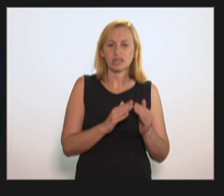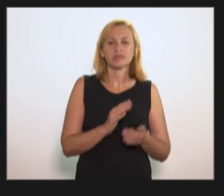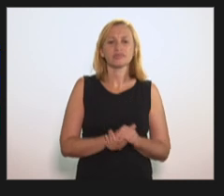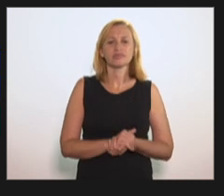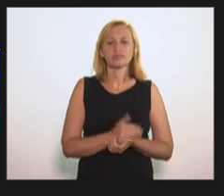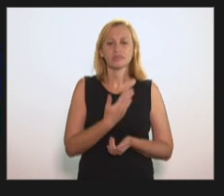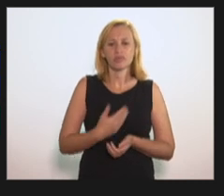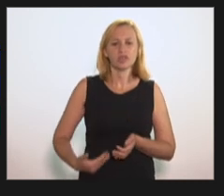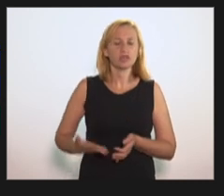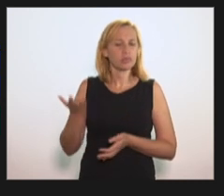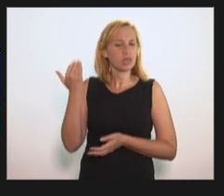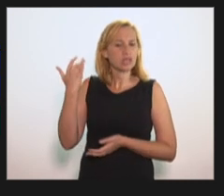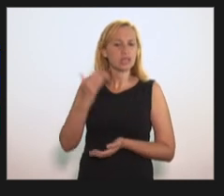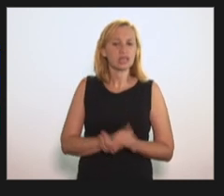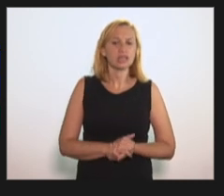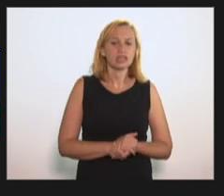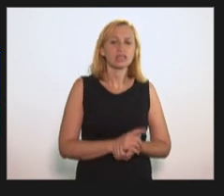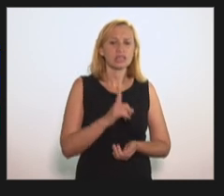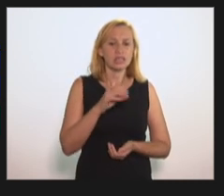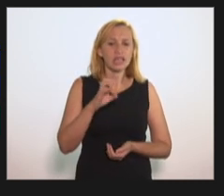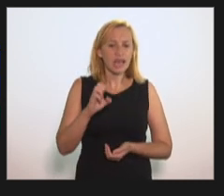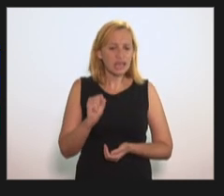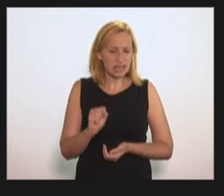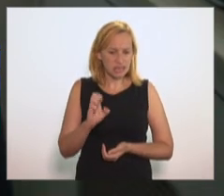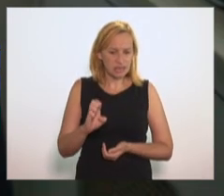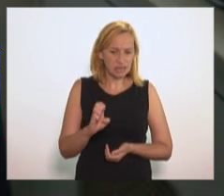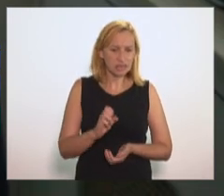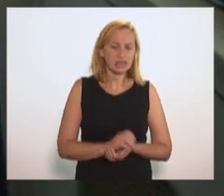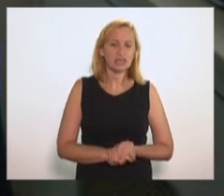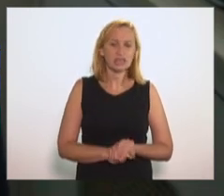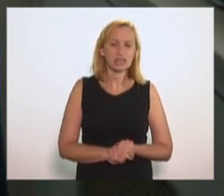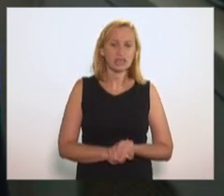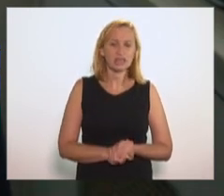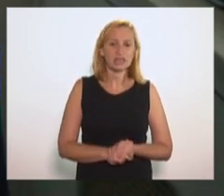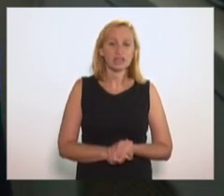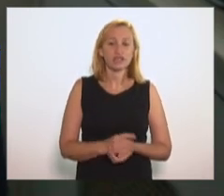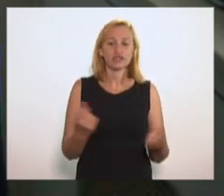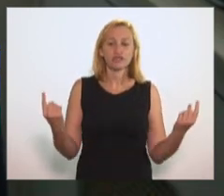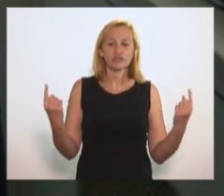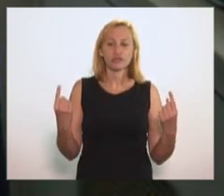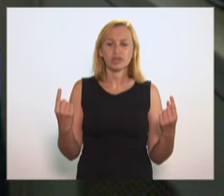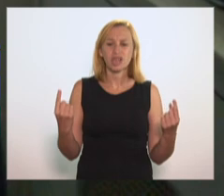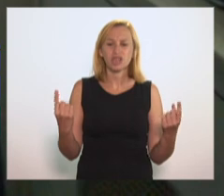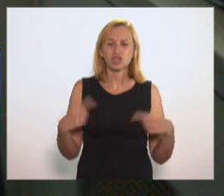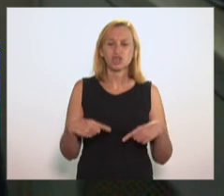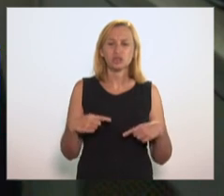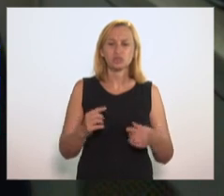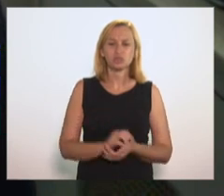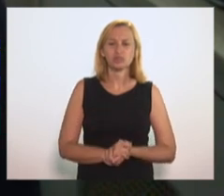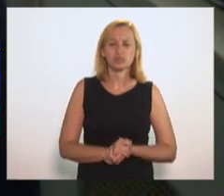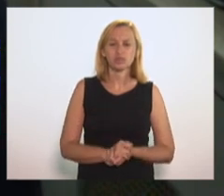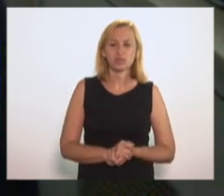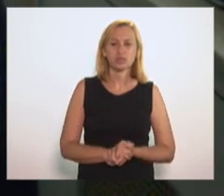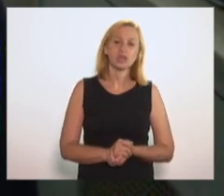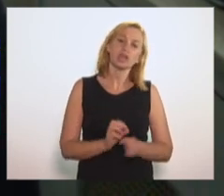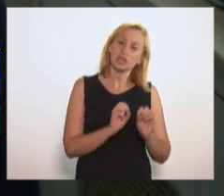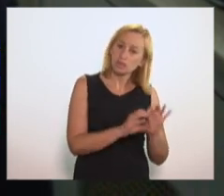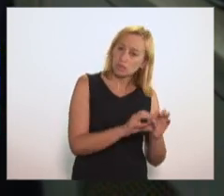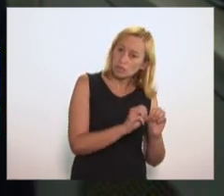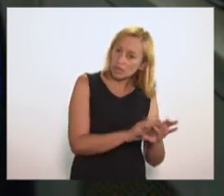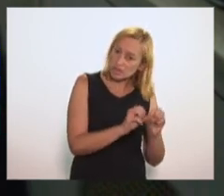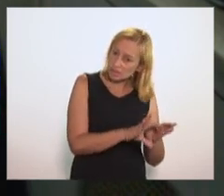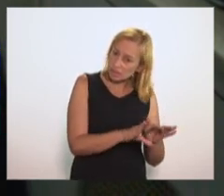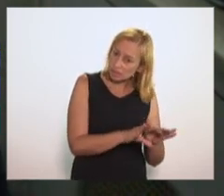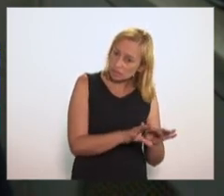o Degaze vive numa eterna disputa da educação como